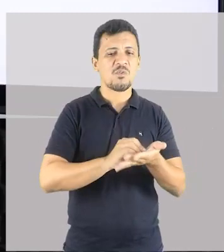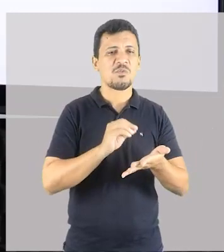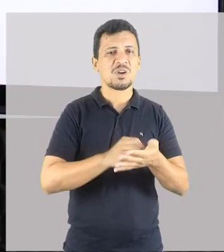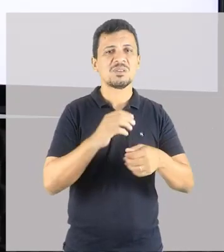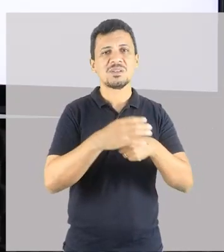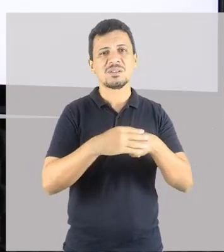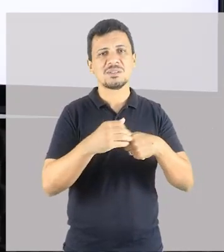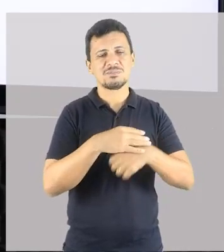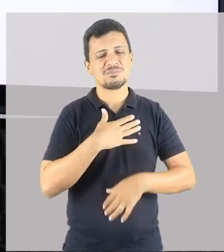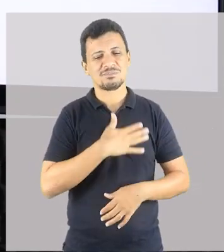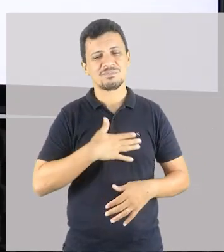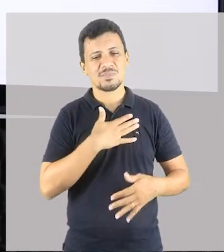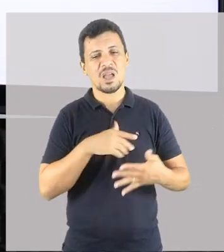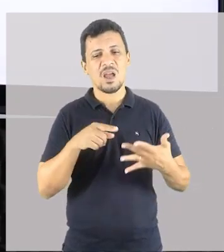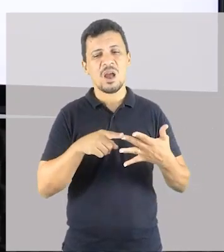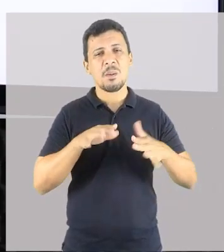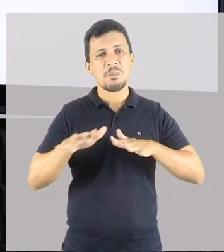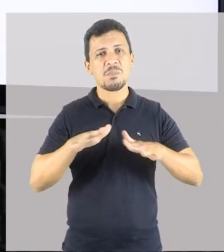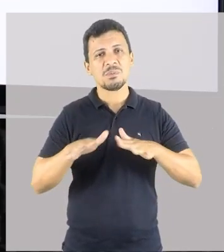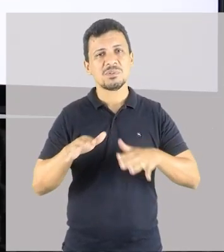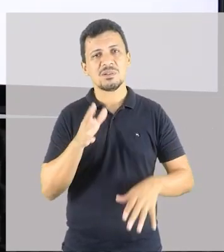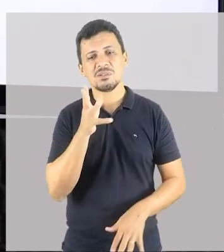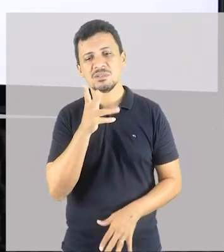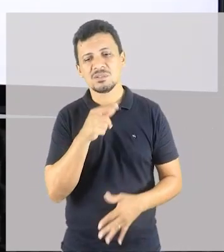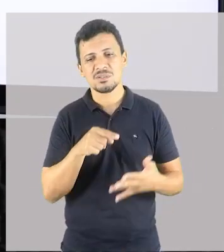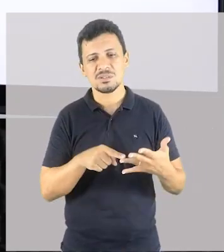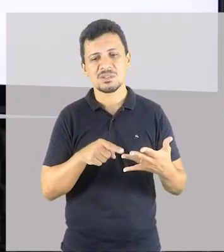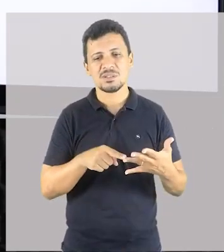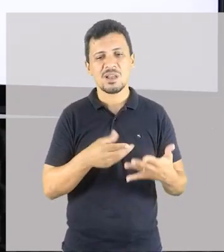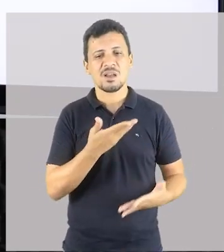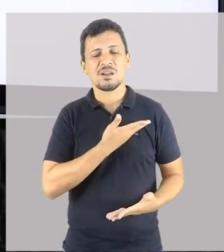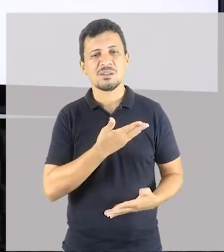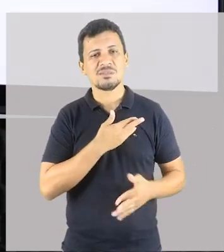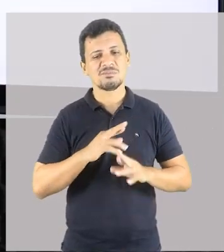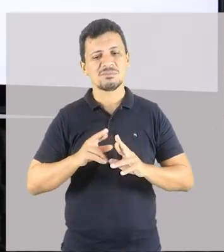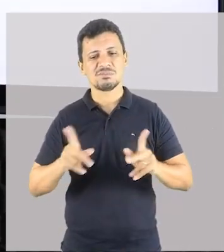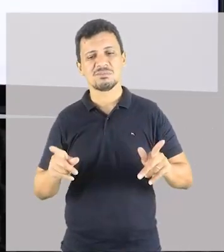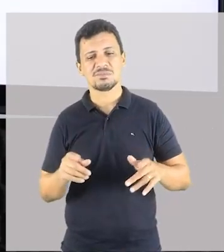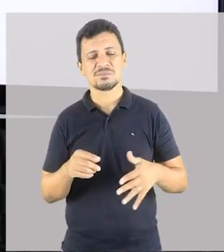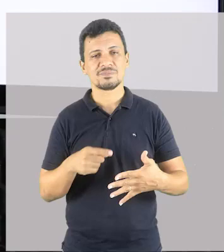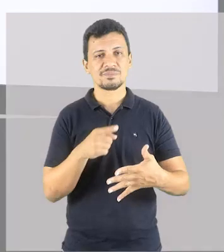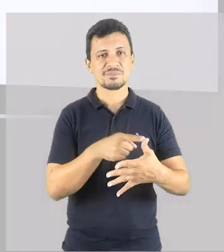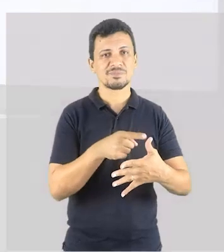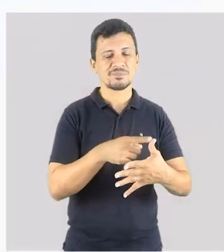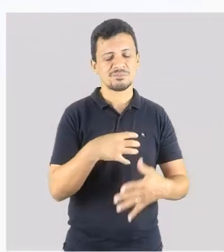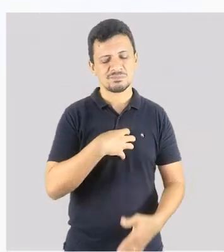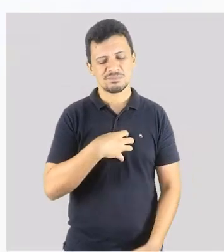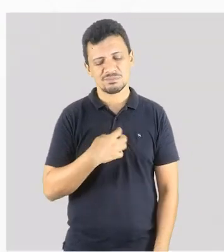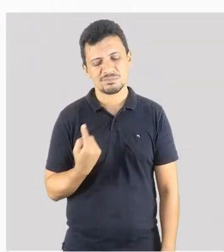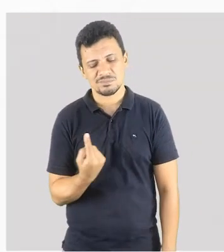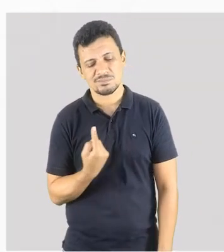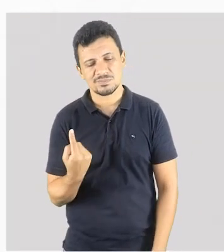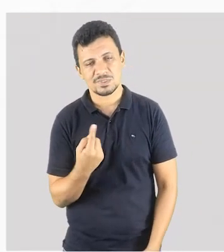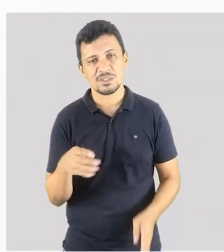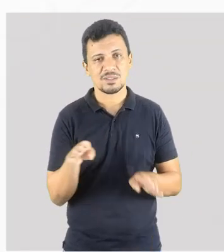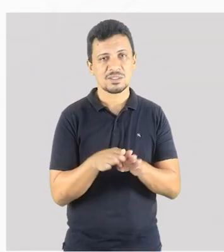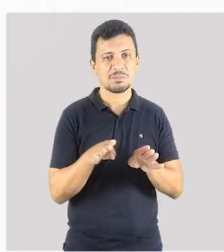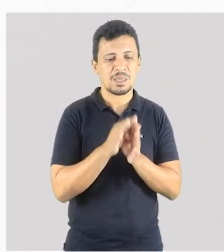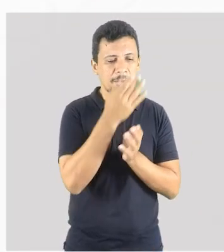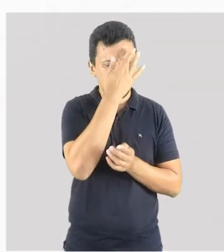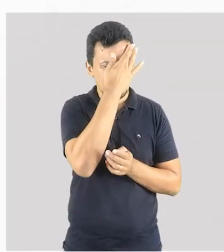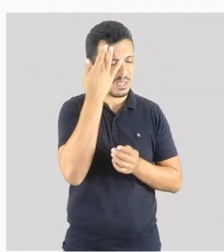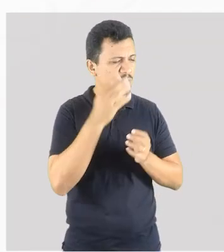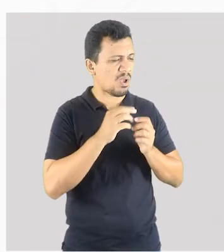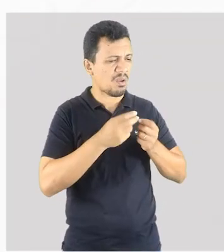a mobilidade e a lentidão, a amizade e a indiferença, a mudança e a estagnação. Não, a solidão e a multidão. Certo?